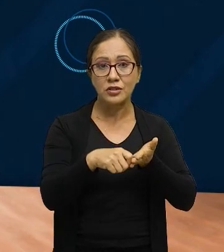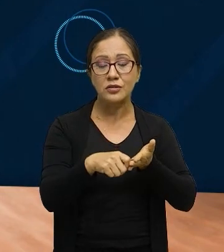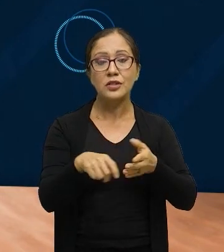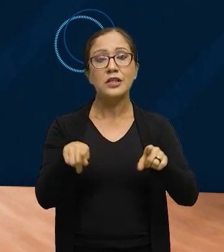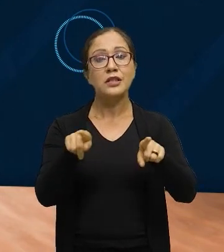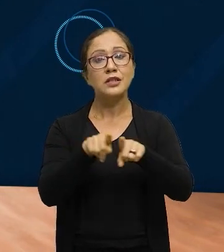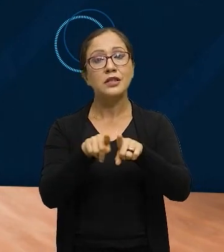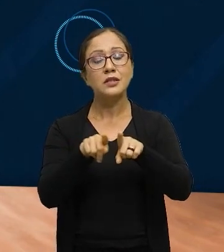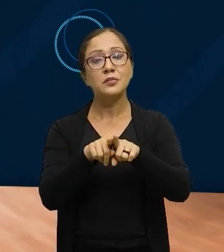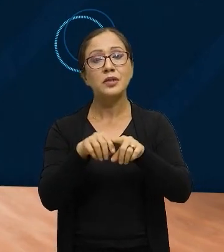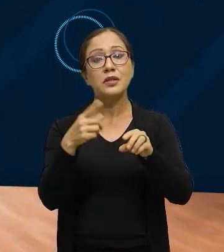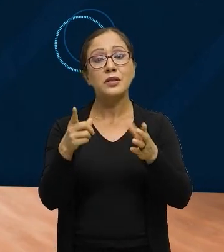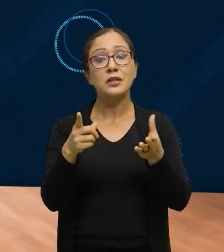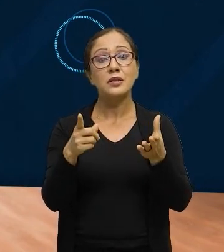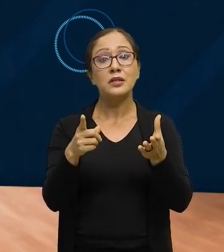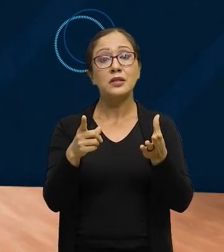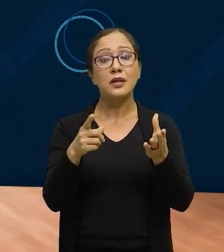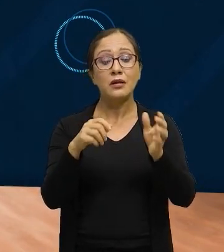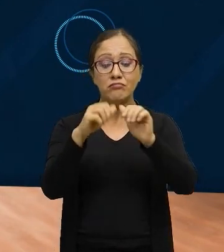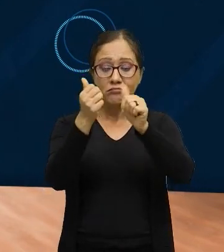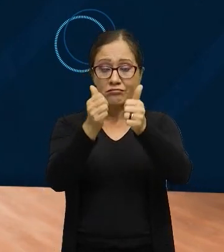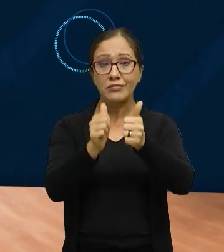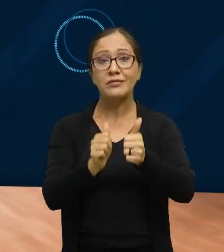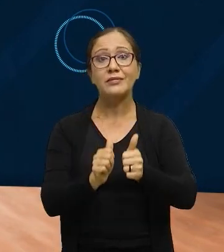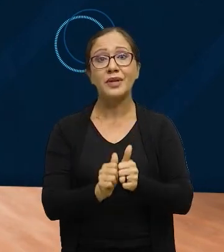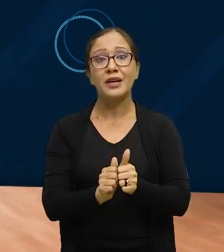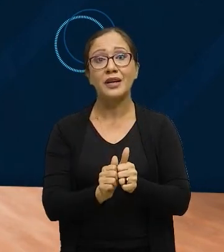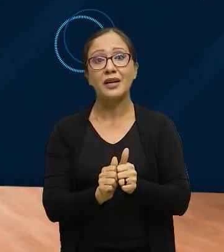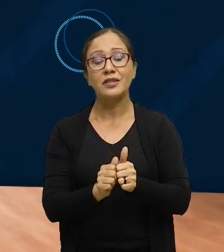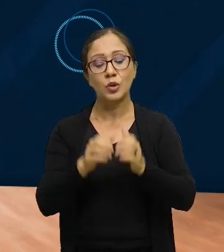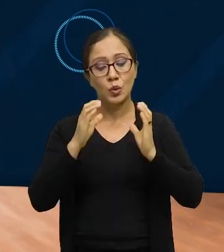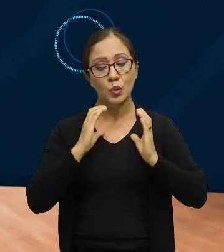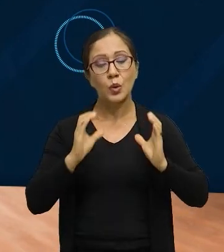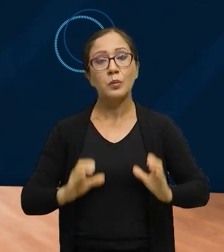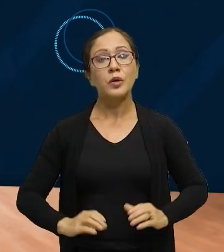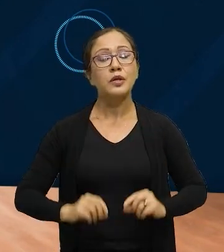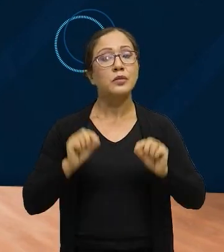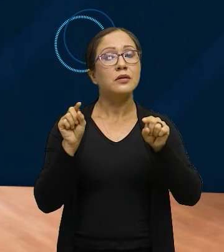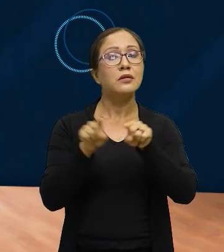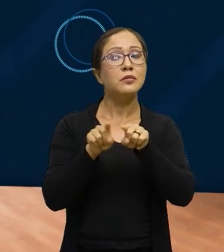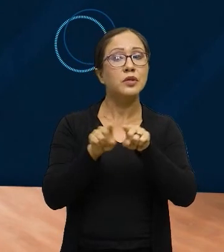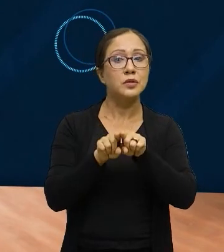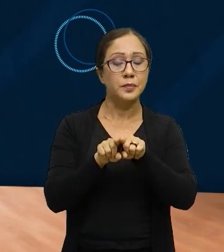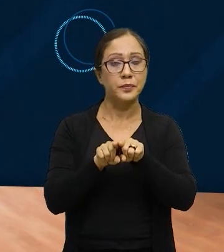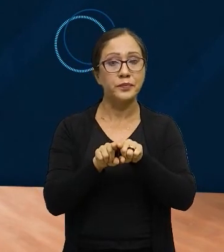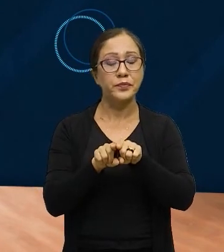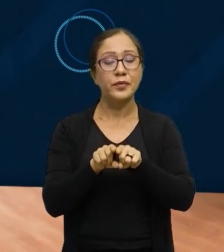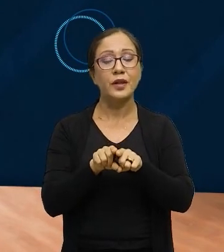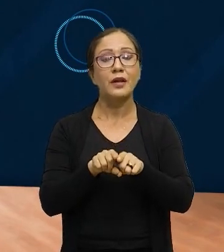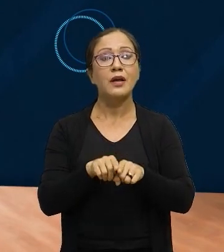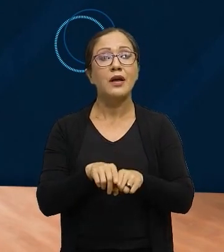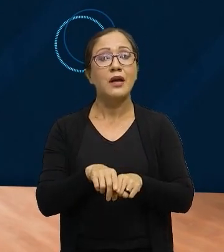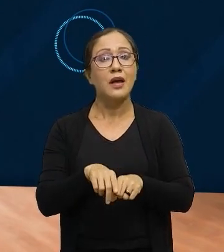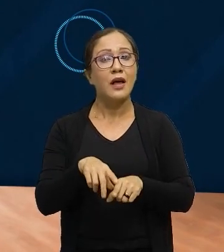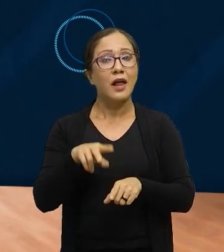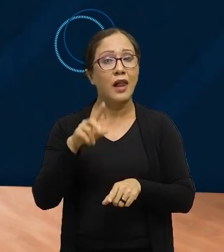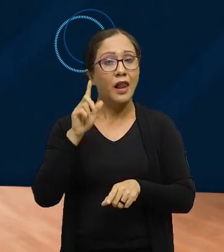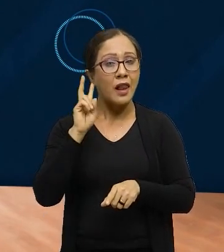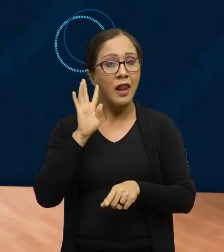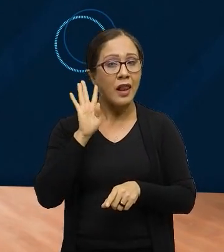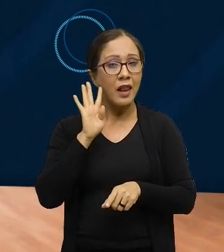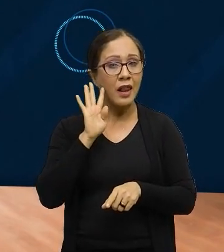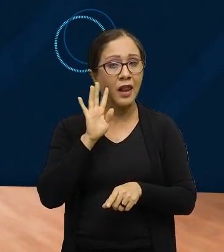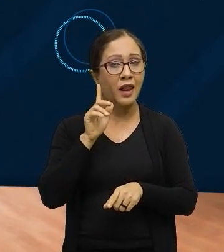está escrito através das imagens e do comportamento. Lembra no primeiro desenho, no primeiro cartoon,